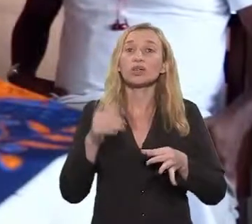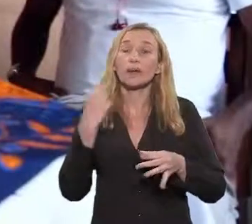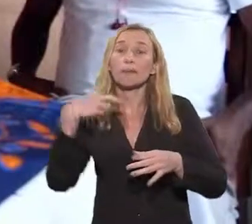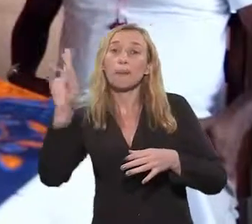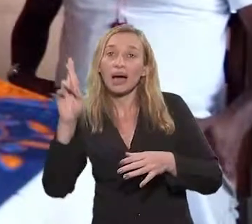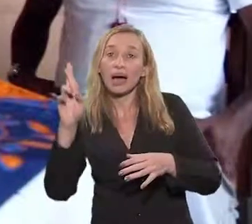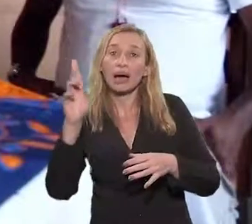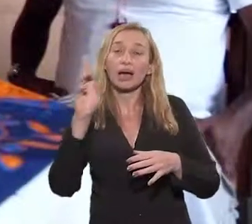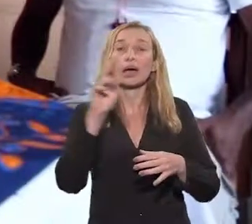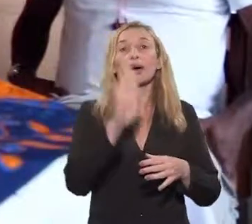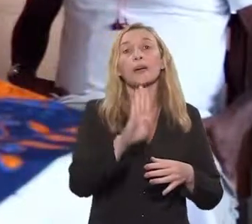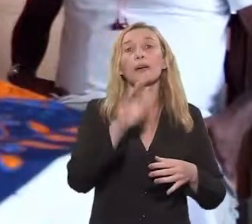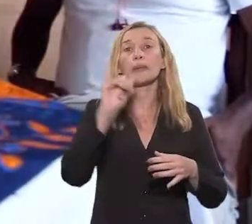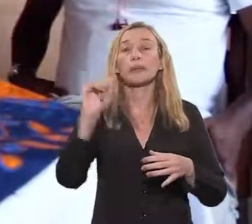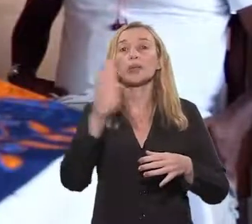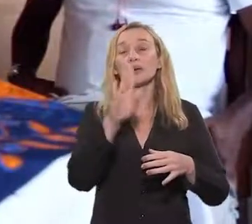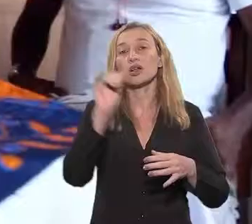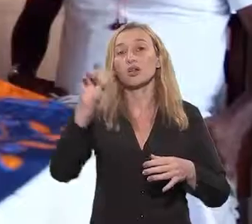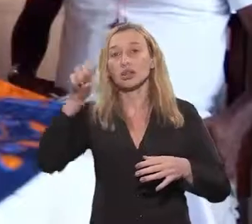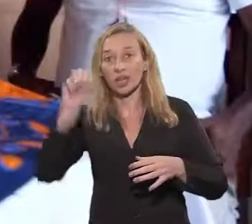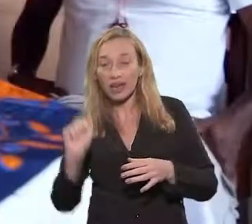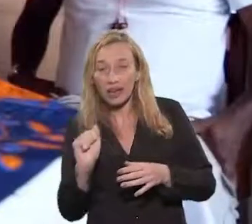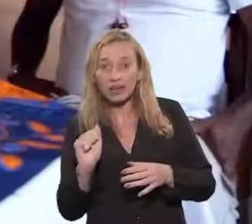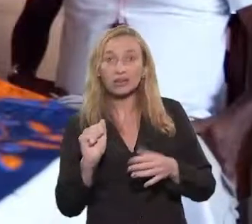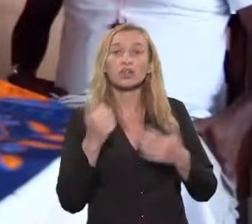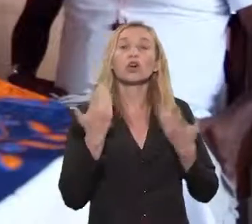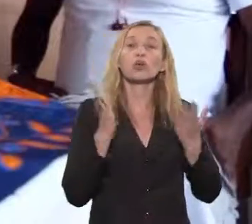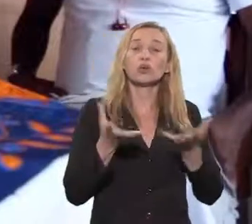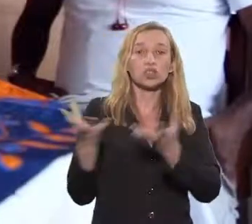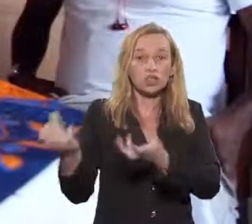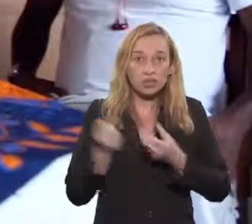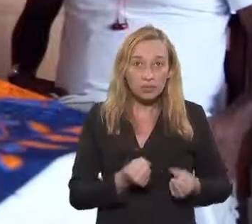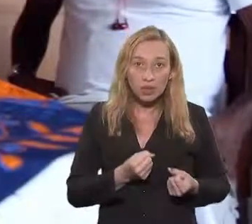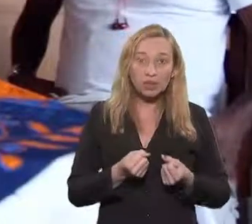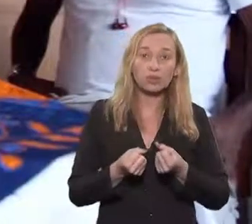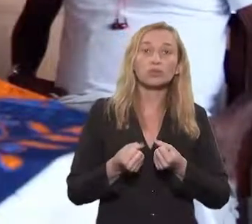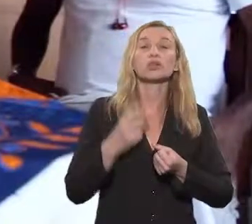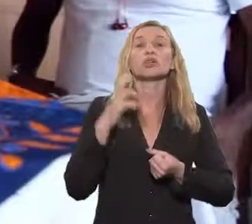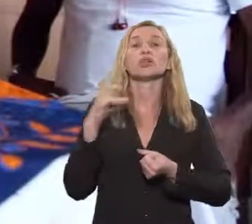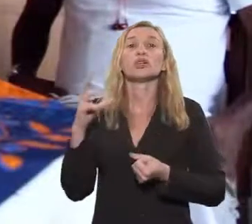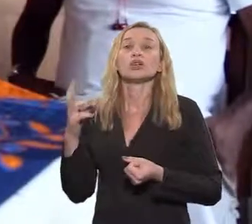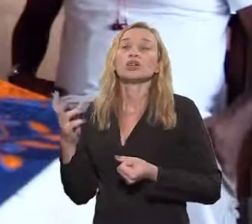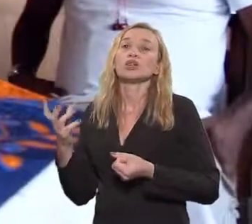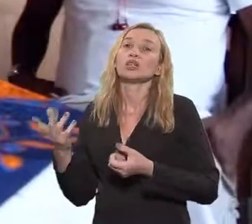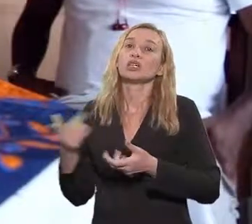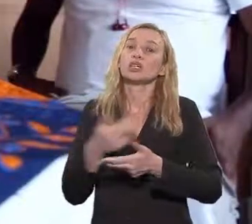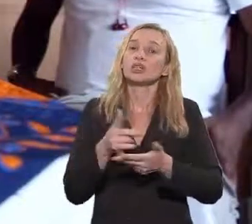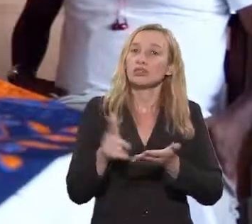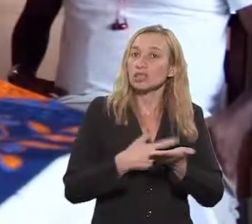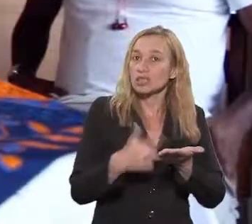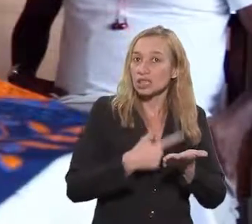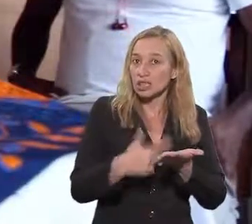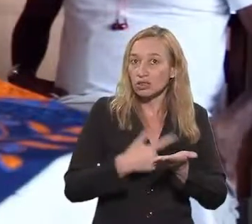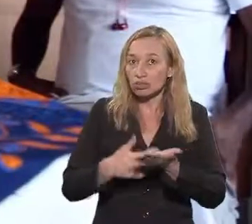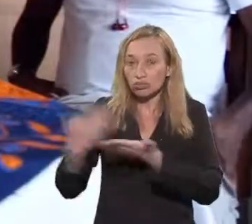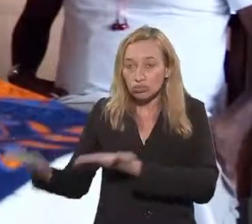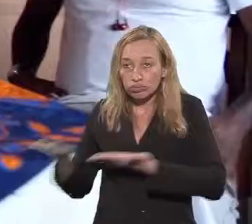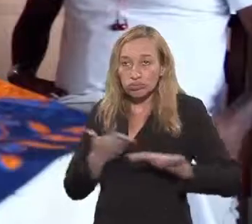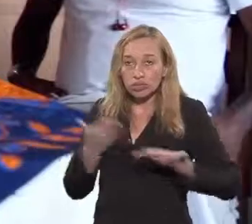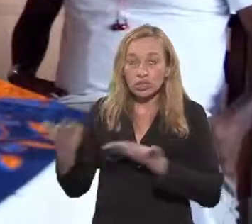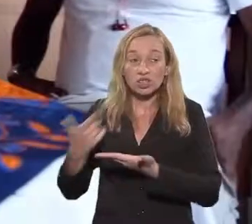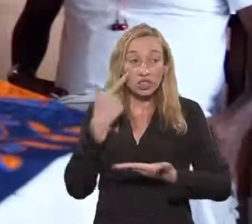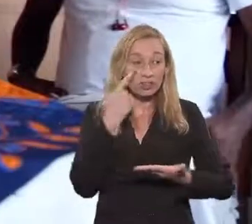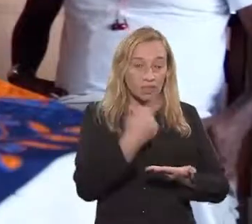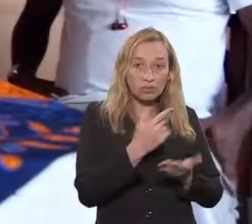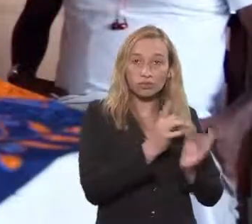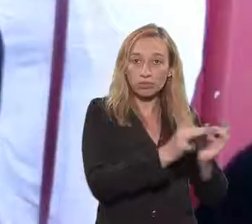que é esse espaço que está só crescendo. Hoje, inclusive, recebeu a doação aqui do Simas, né, do perfil do Luiz Carlos da Vila, que, inclusive,